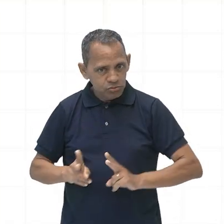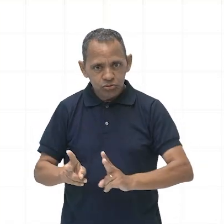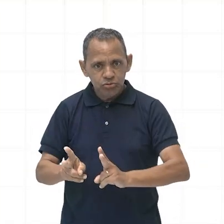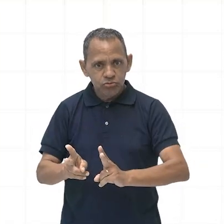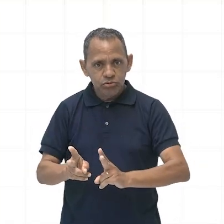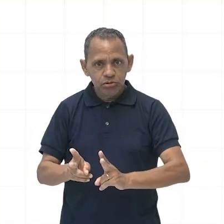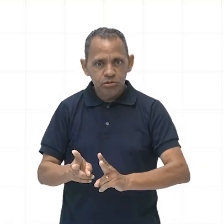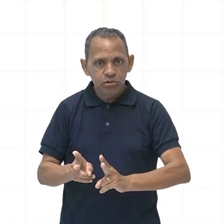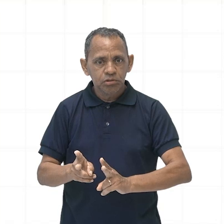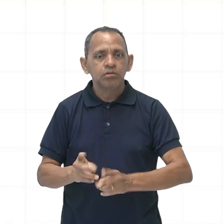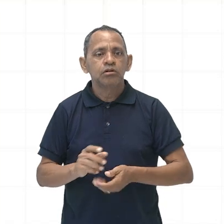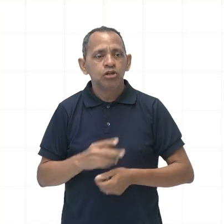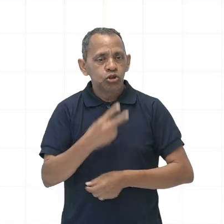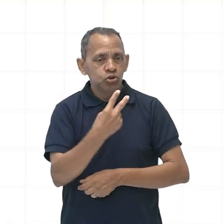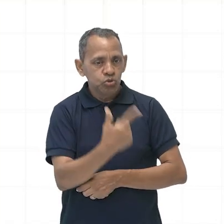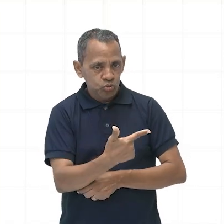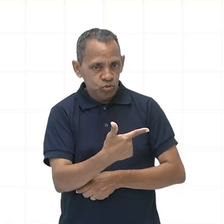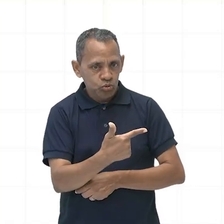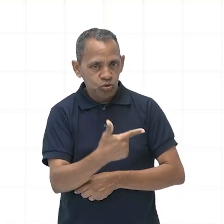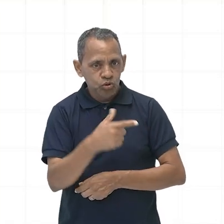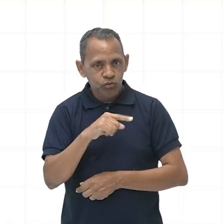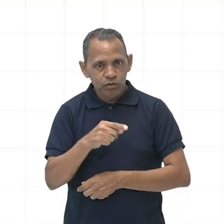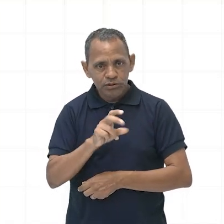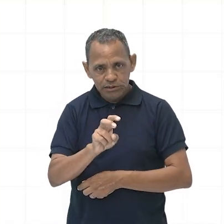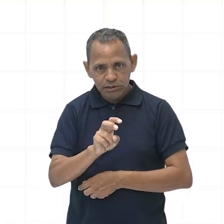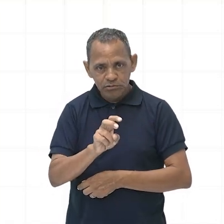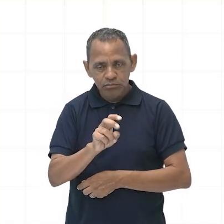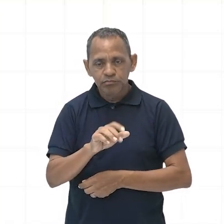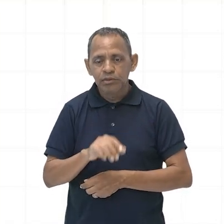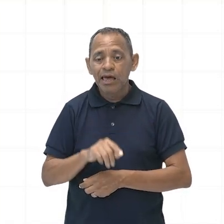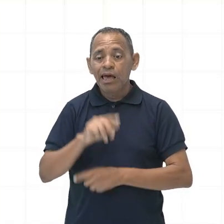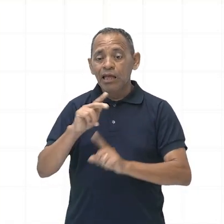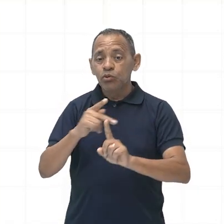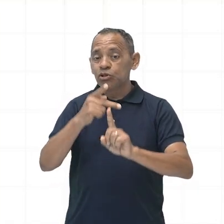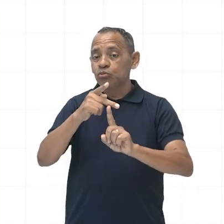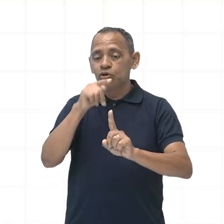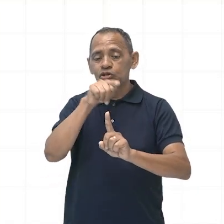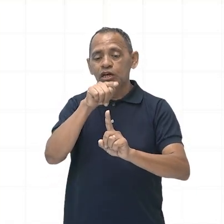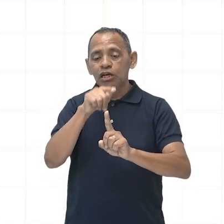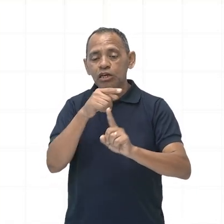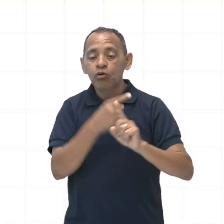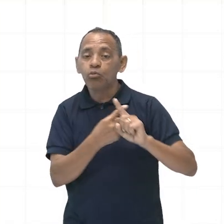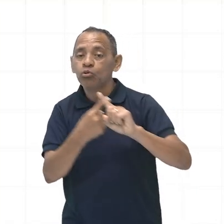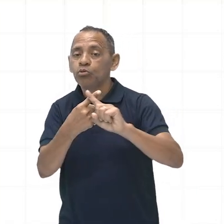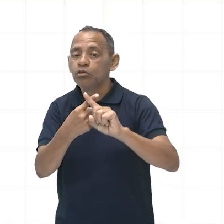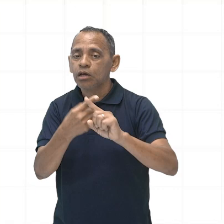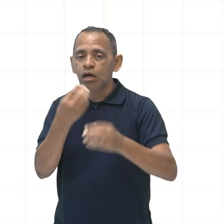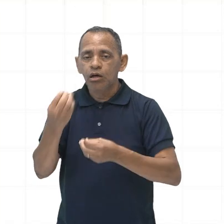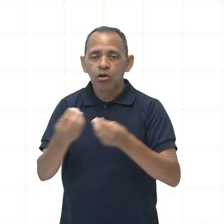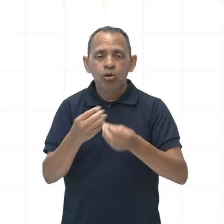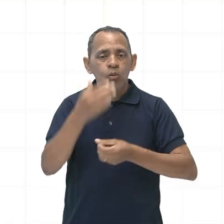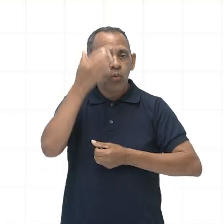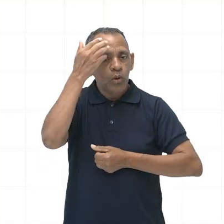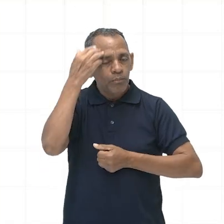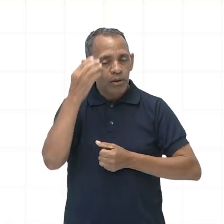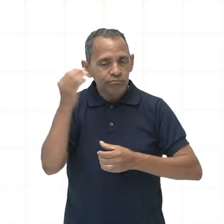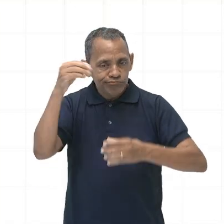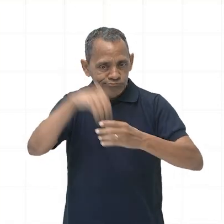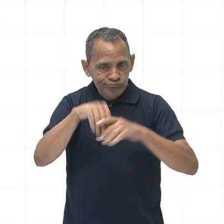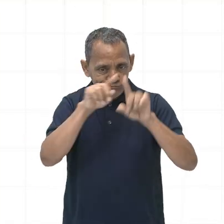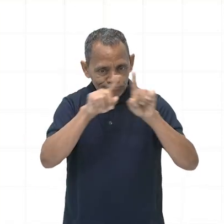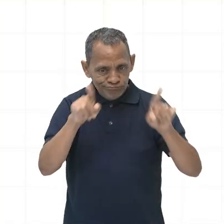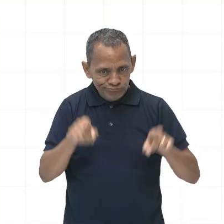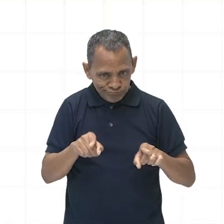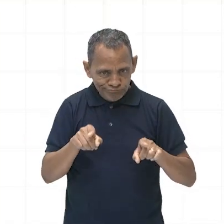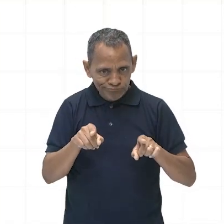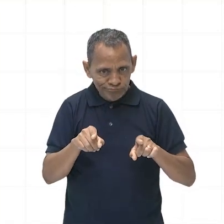base 2,5 e multiplicar esses expoentes, né? O expoente que está dentro do parênteses pelo